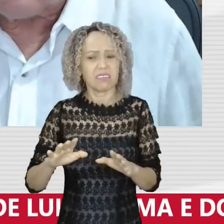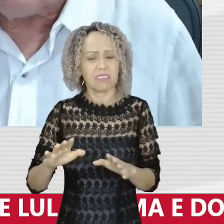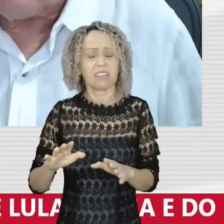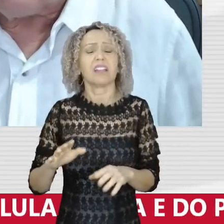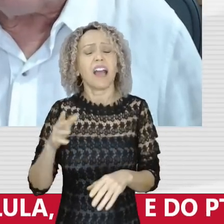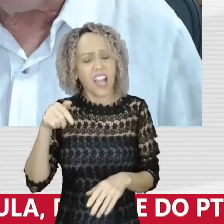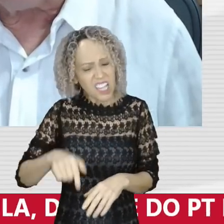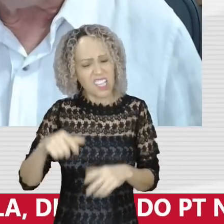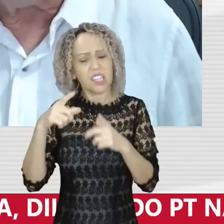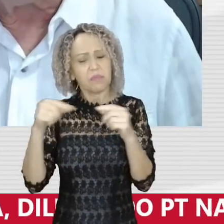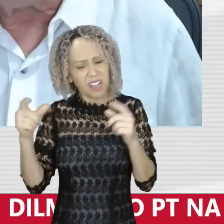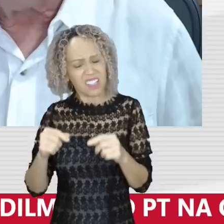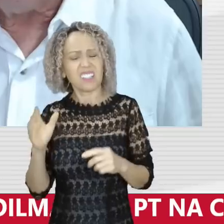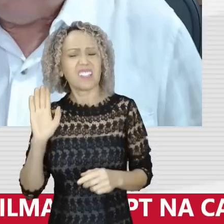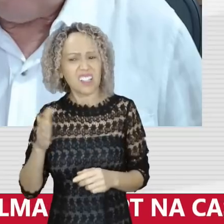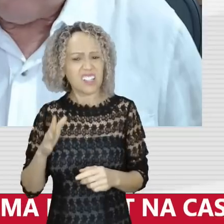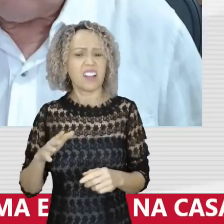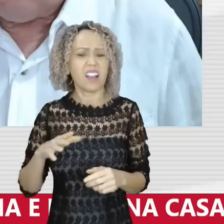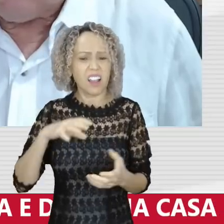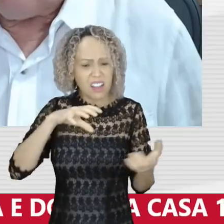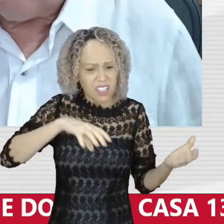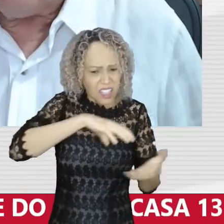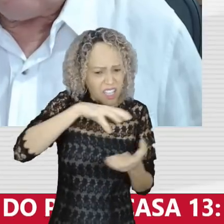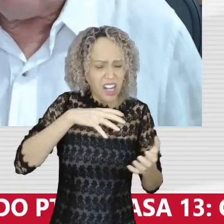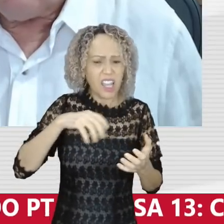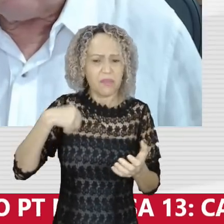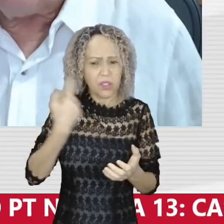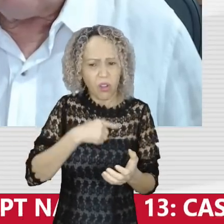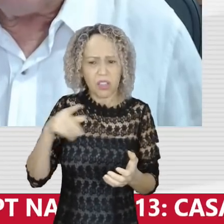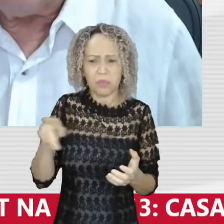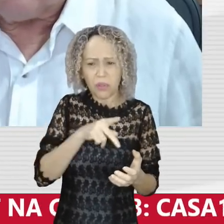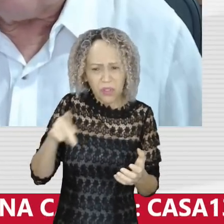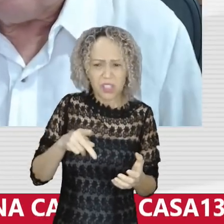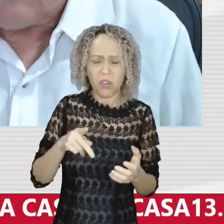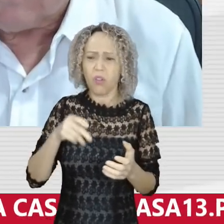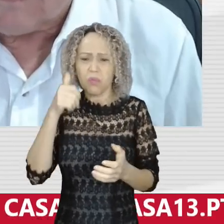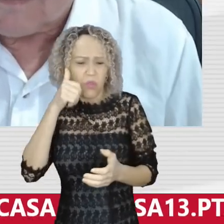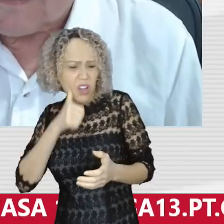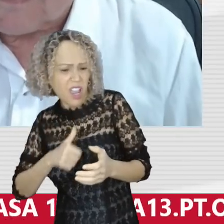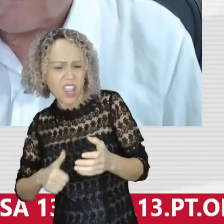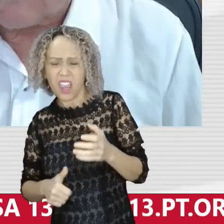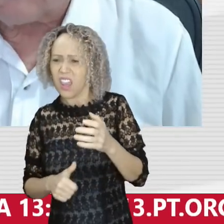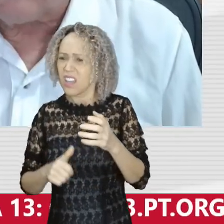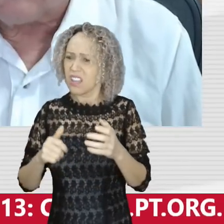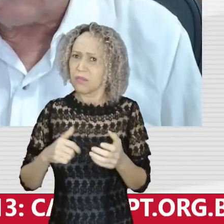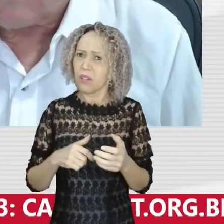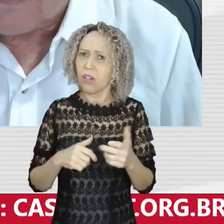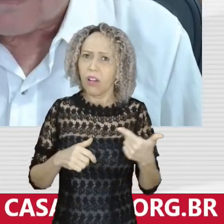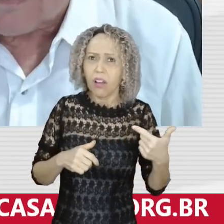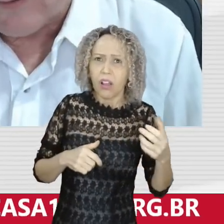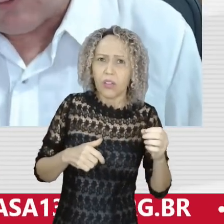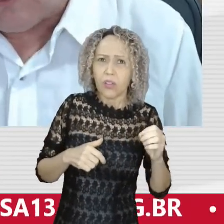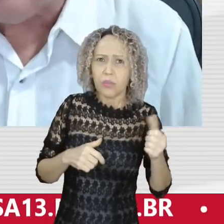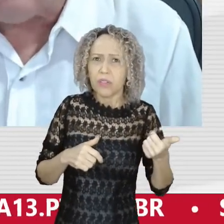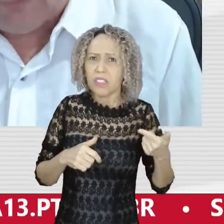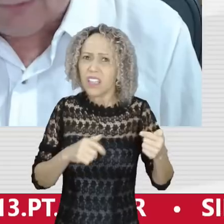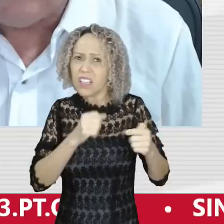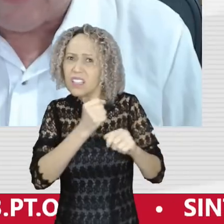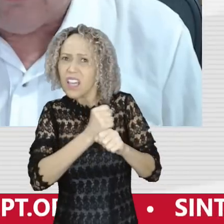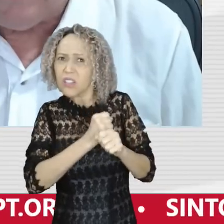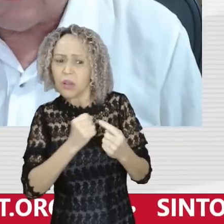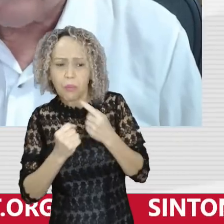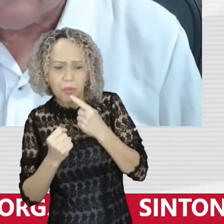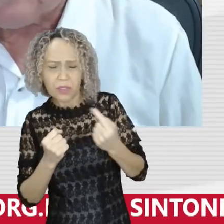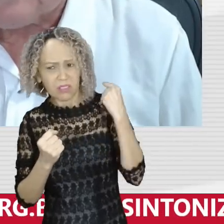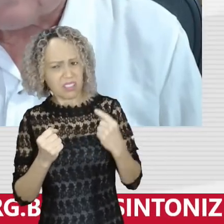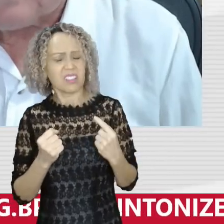mesmo em professor, né, e professora, mulher também, apanhou da polícia, em 2017, outro dia. E aí você